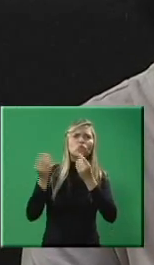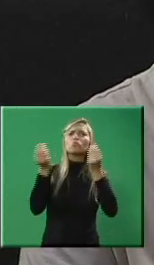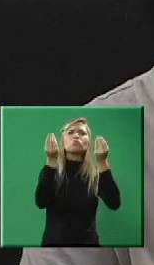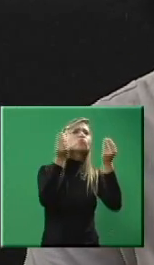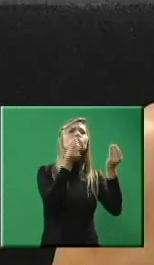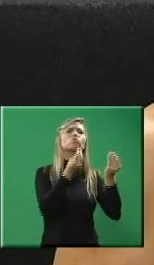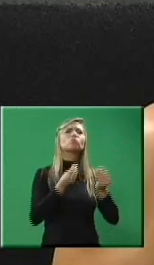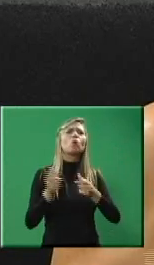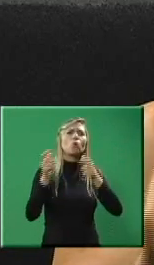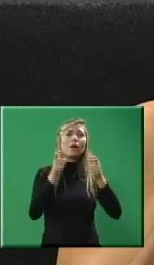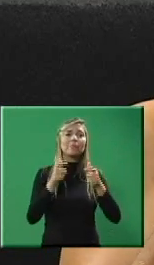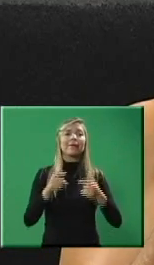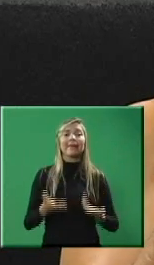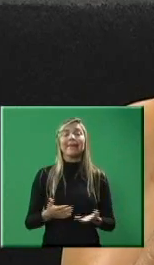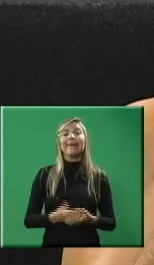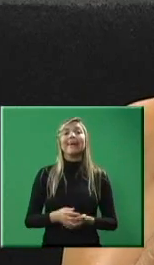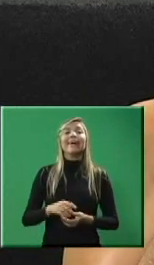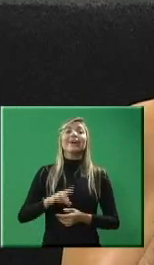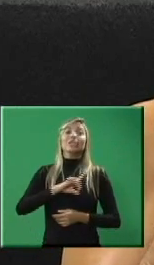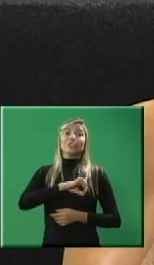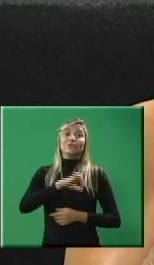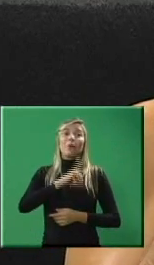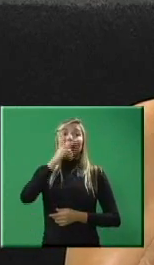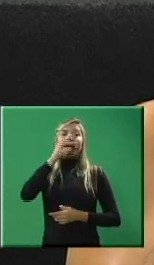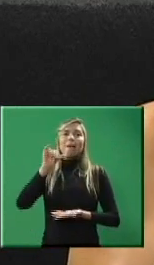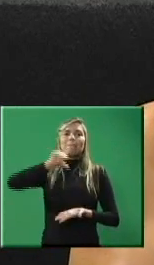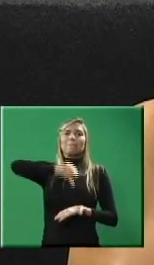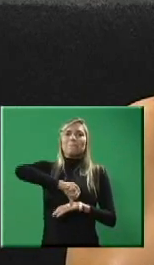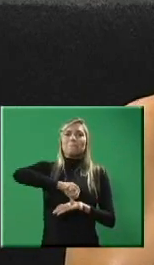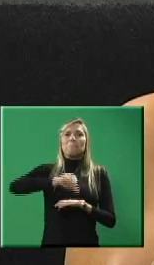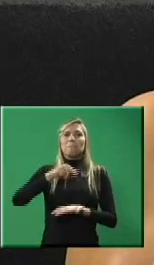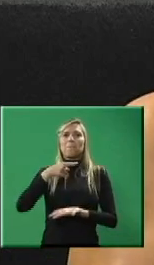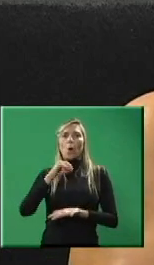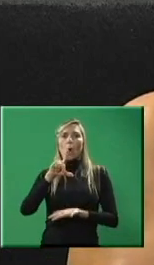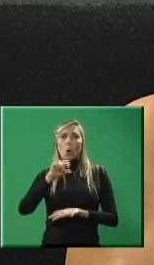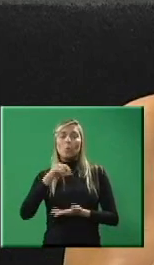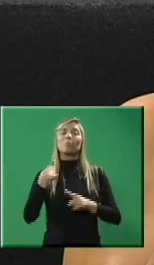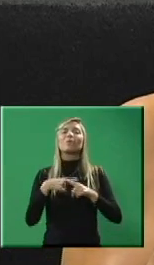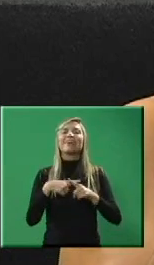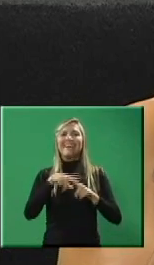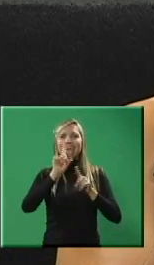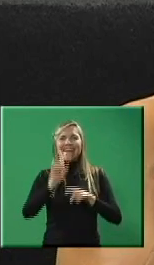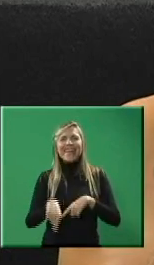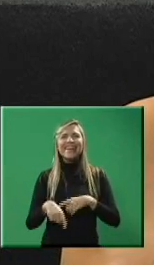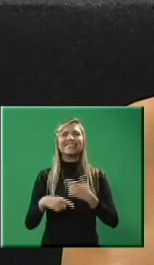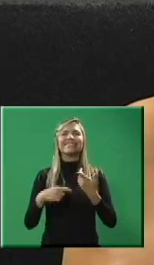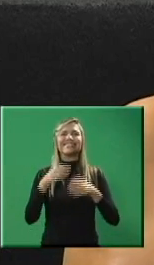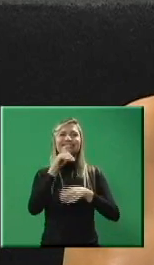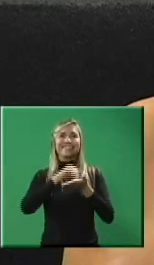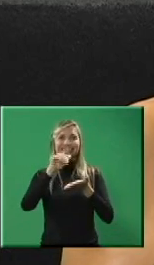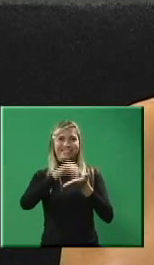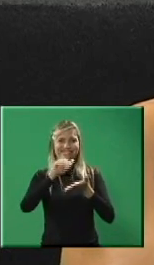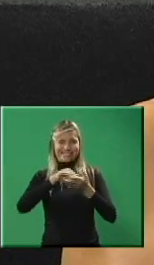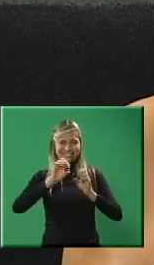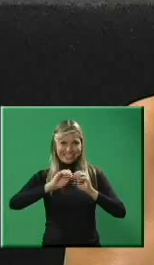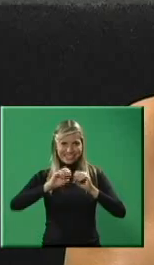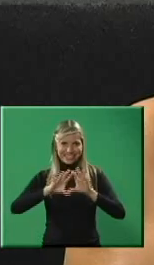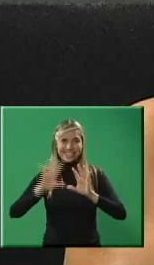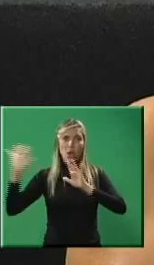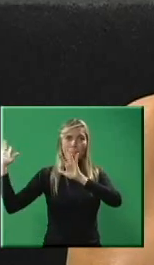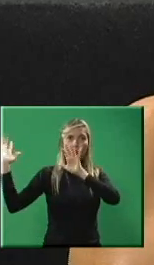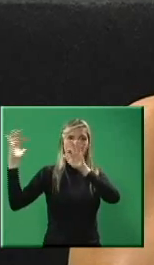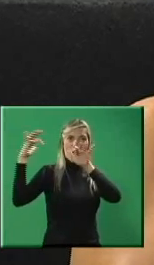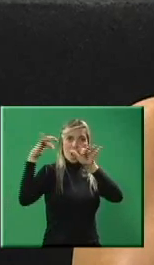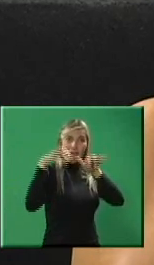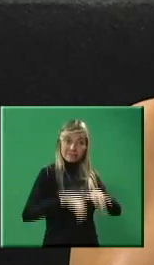na região? Olha, eu acho que Divinópolis ele funciona como um polo. O fato dele ter uma superintendência regional de ensino vai torná-la um